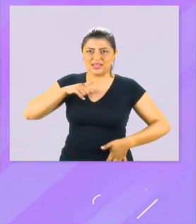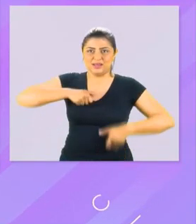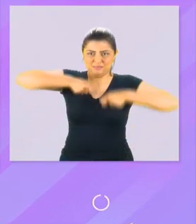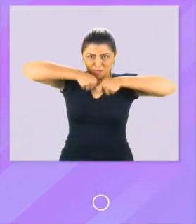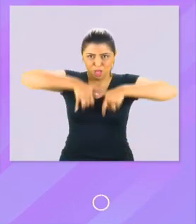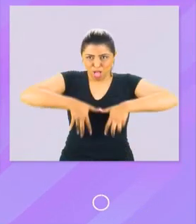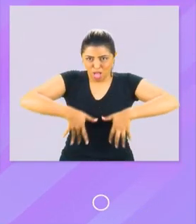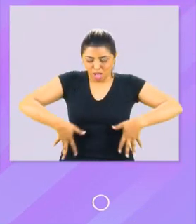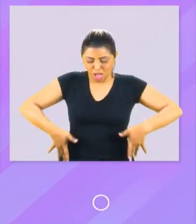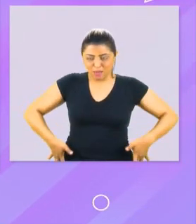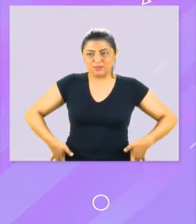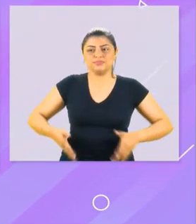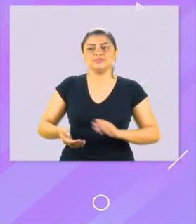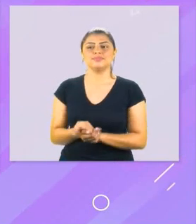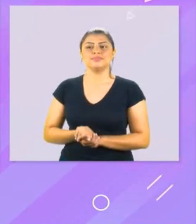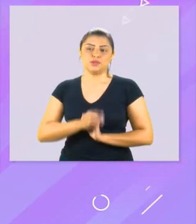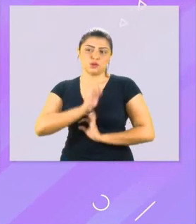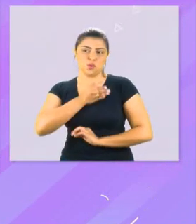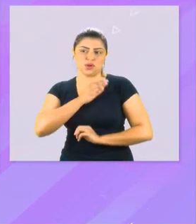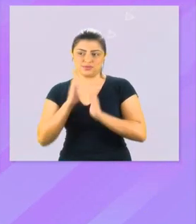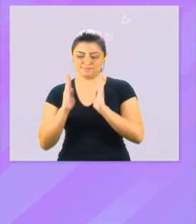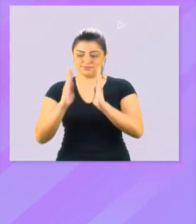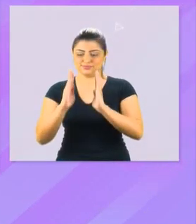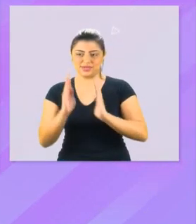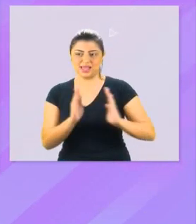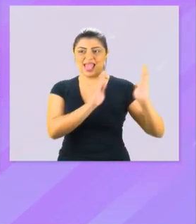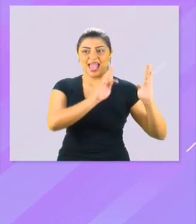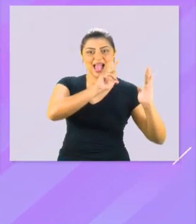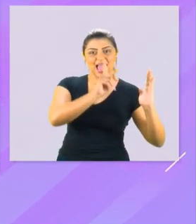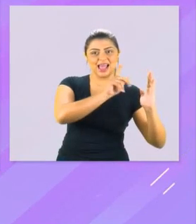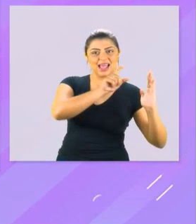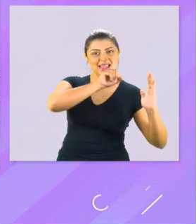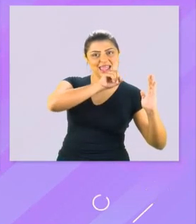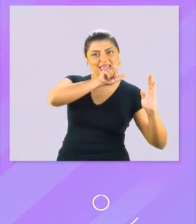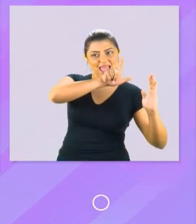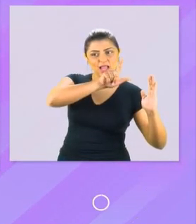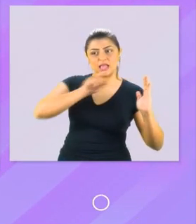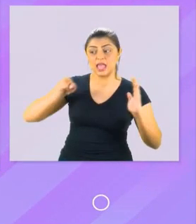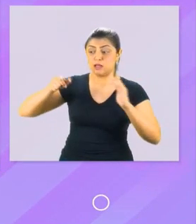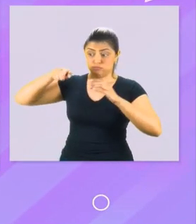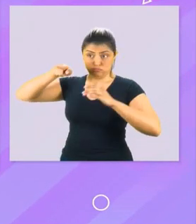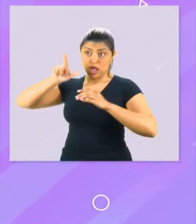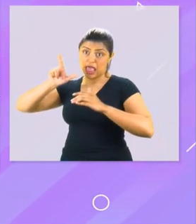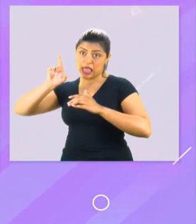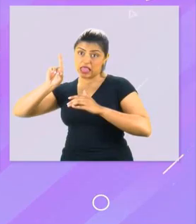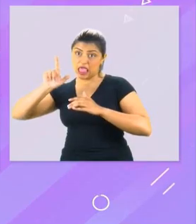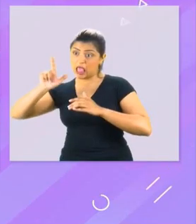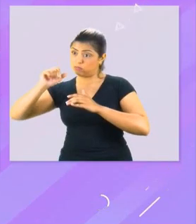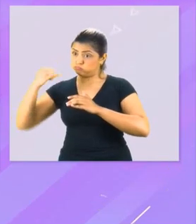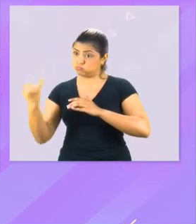quê? O transporte do colesterol para todos os outros tecidos. Ele é importante. É ele que disponibiliza